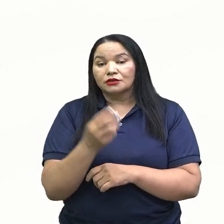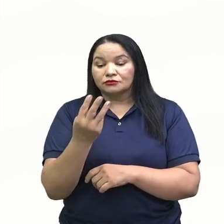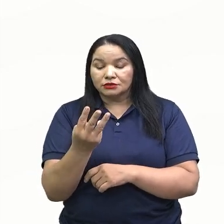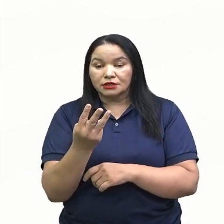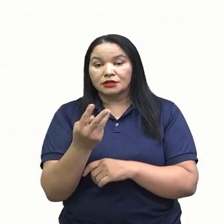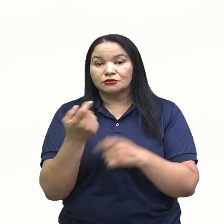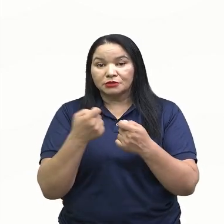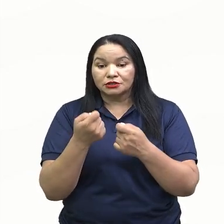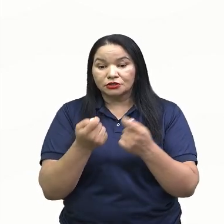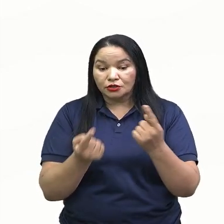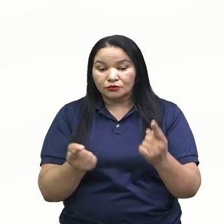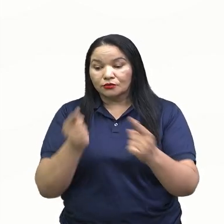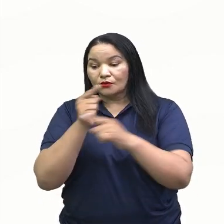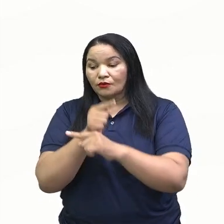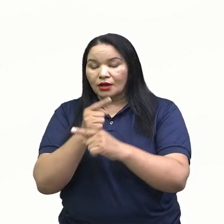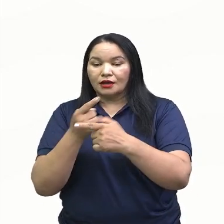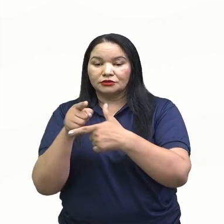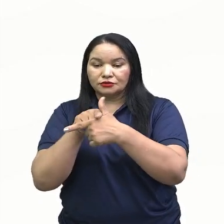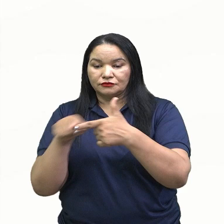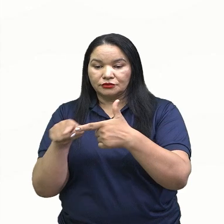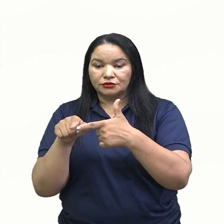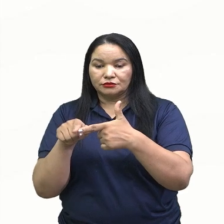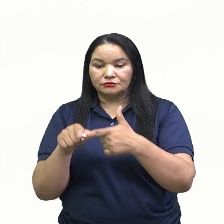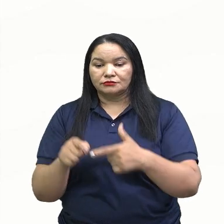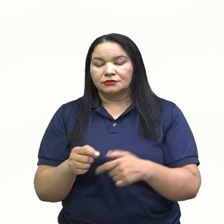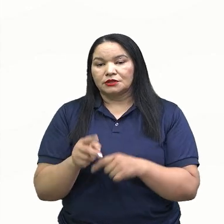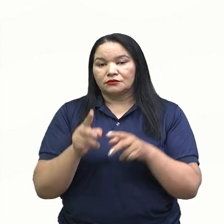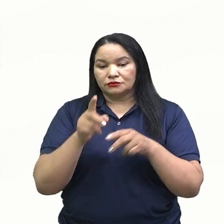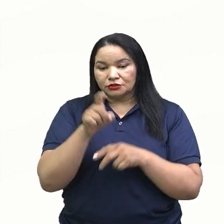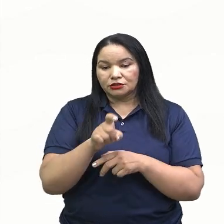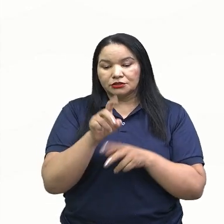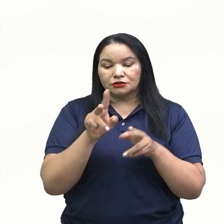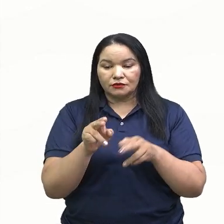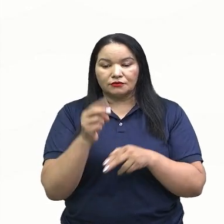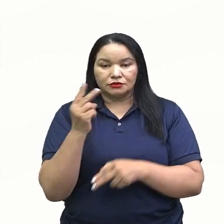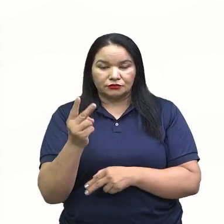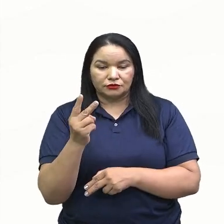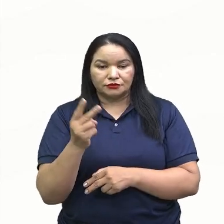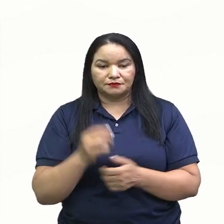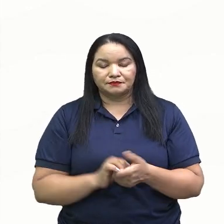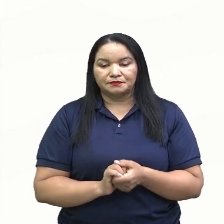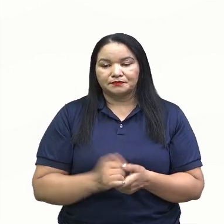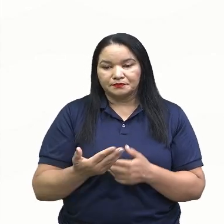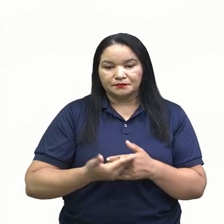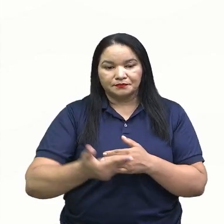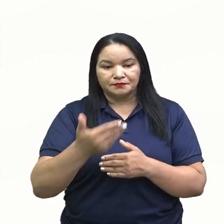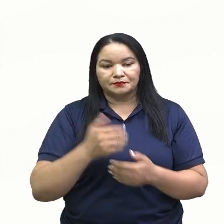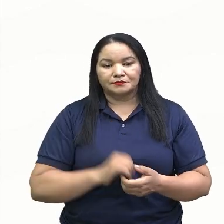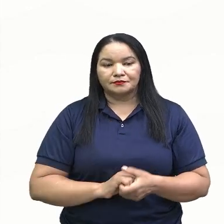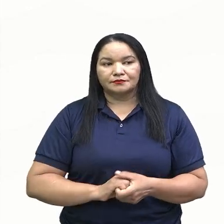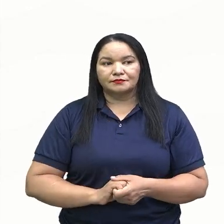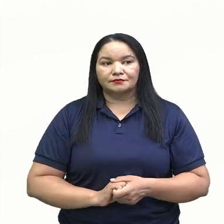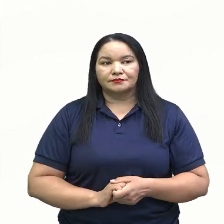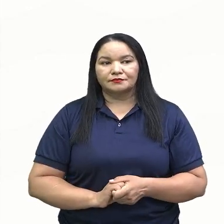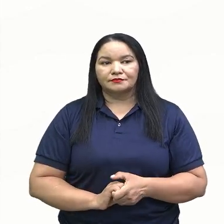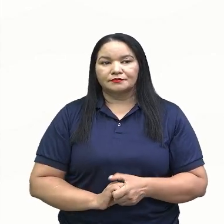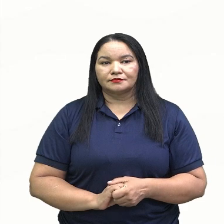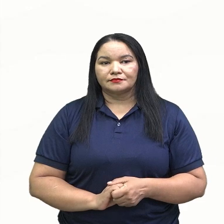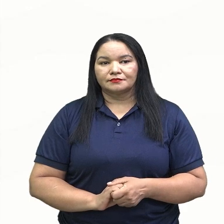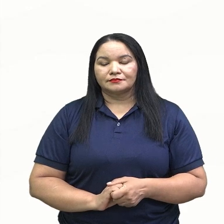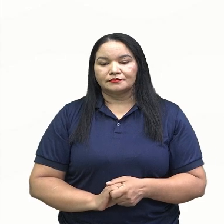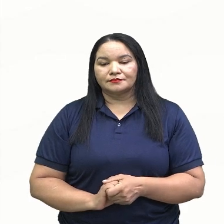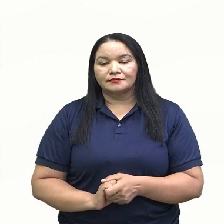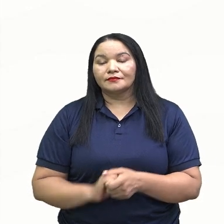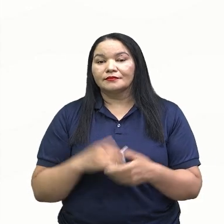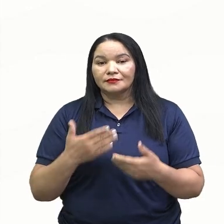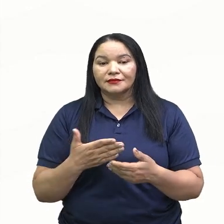dividindo. Então, aí o x vai valer 2, tá? Mas avançando ainda no estudo de função afim, o